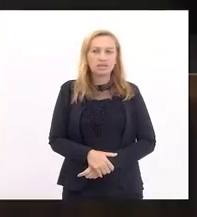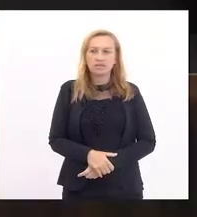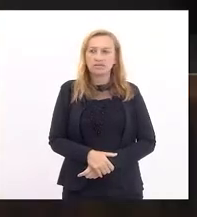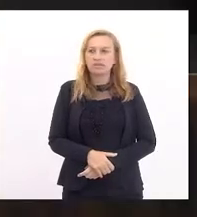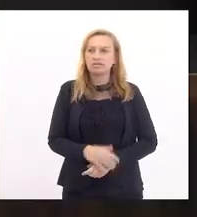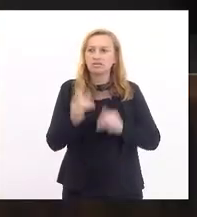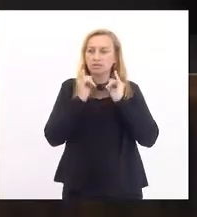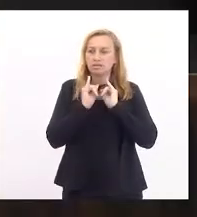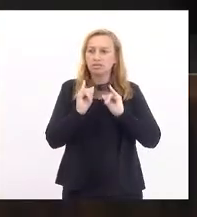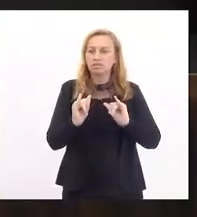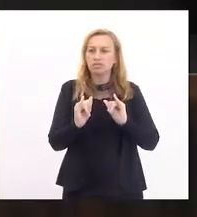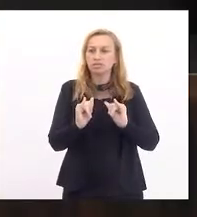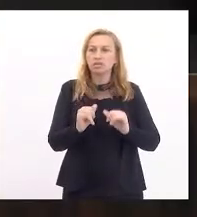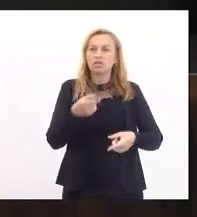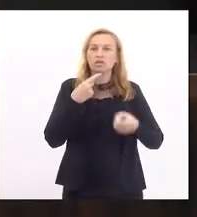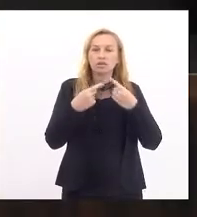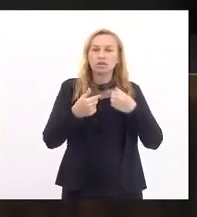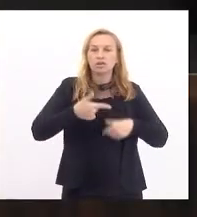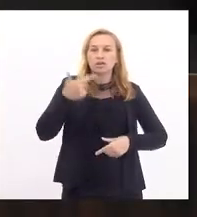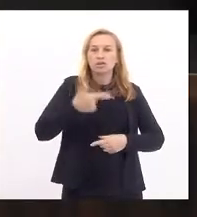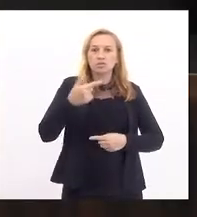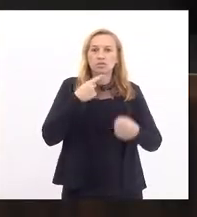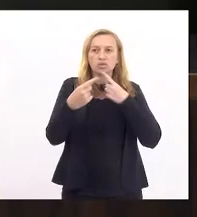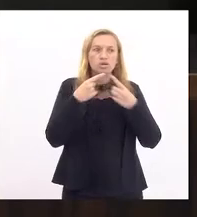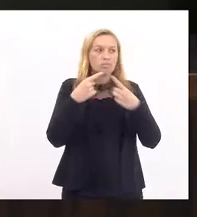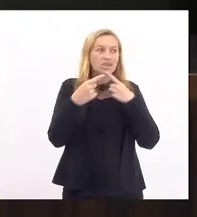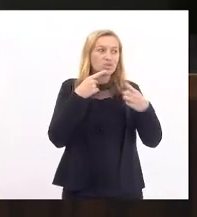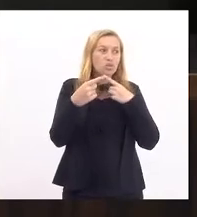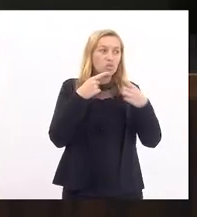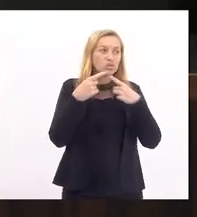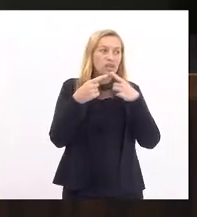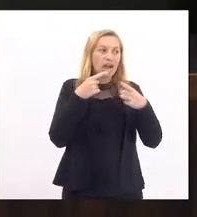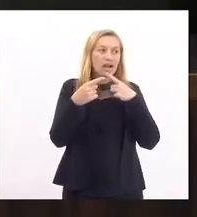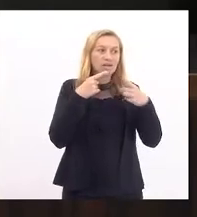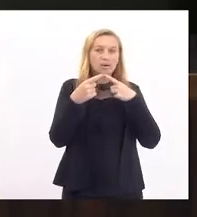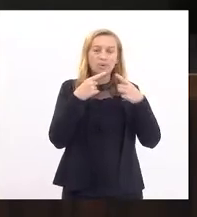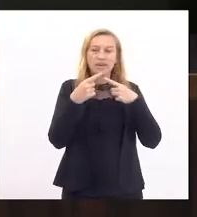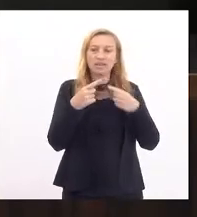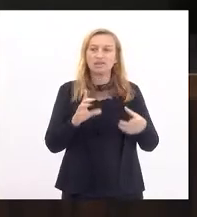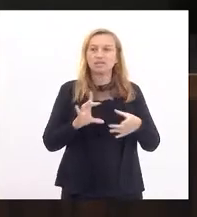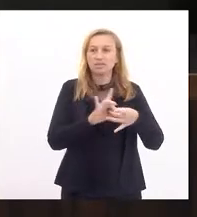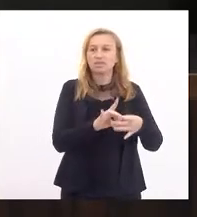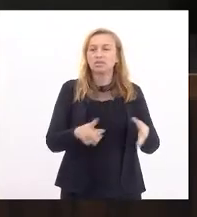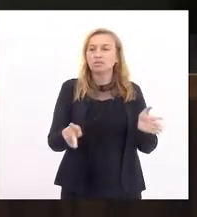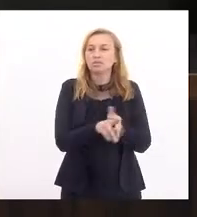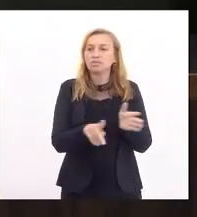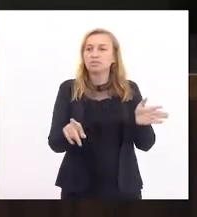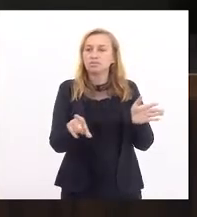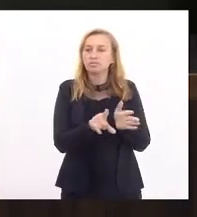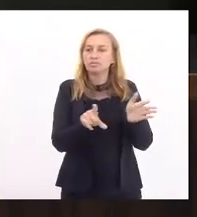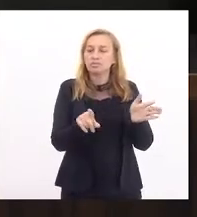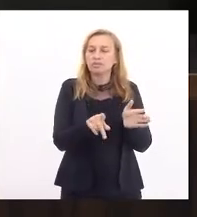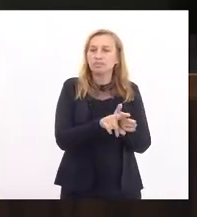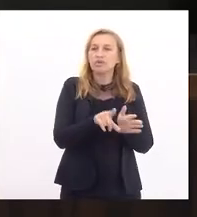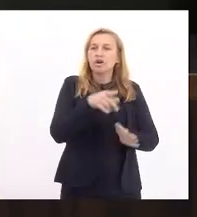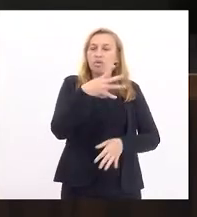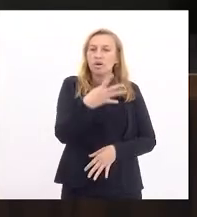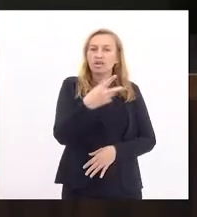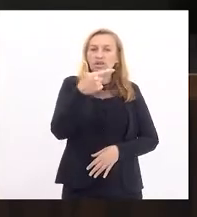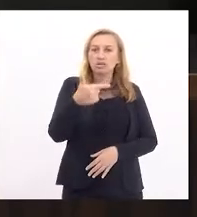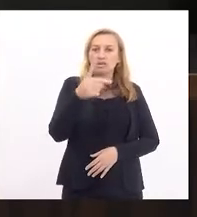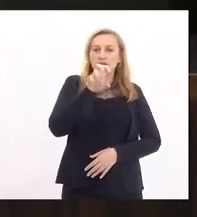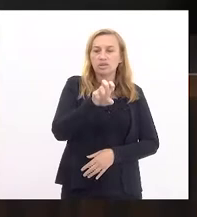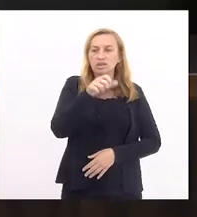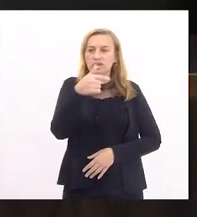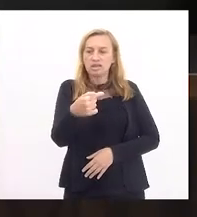anúncio em tramitação ordinária segunda discussão redação do vencido assim emendaram projeto de lei 4257